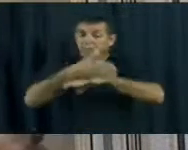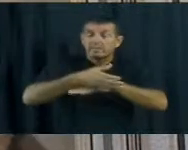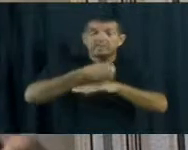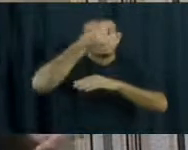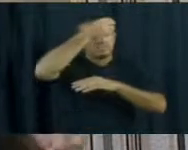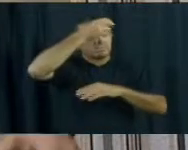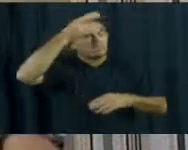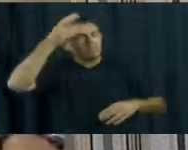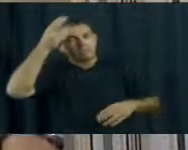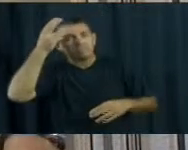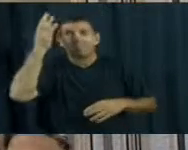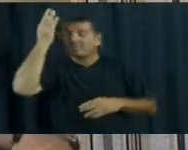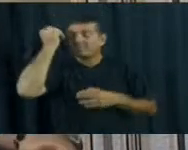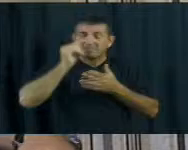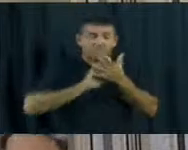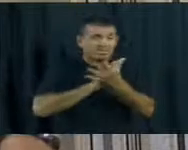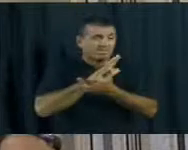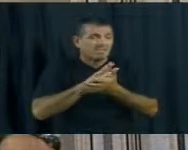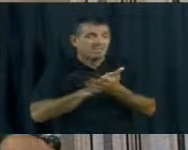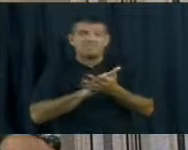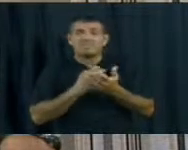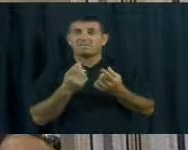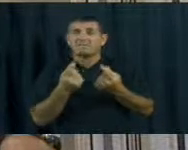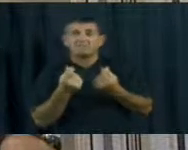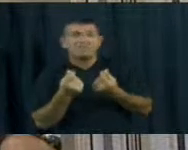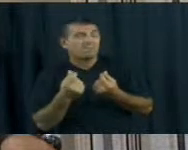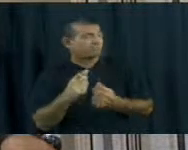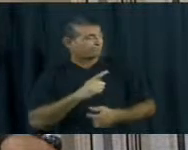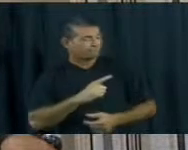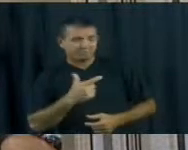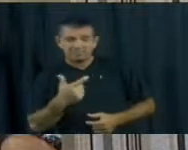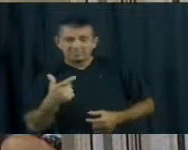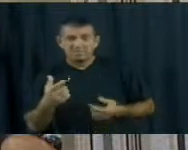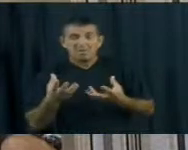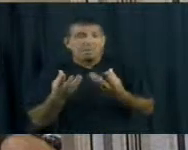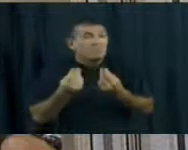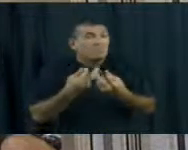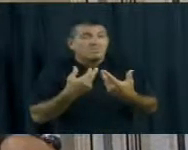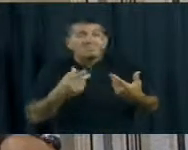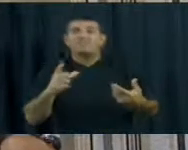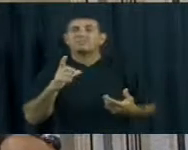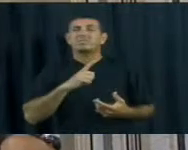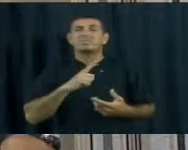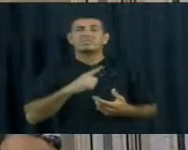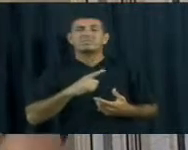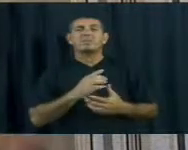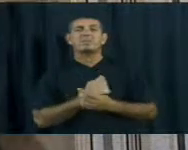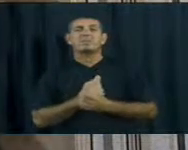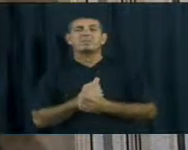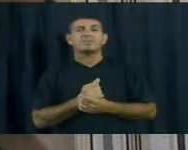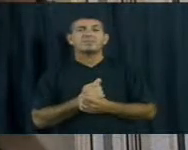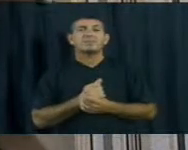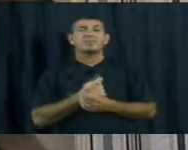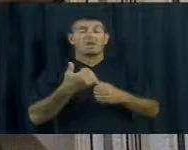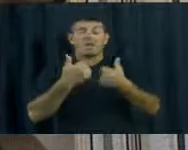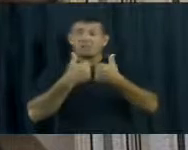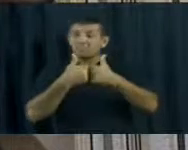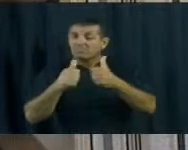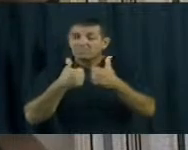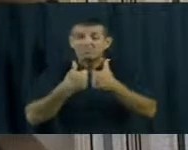tínhamos nada arrecadado, por incrível que pareça, mesmo tendo TOTE, terminal de ônibus de turismo, mesmo